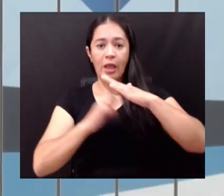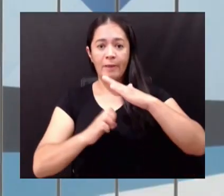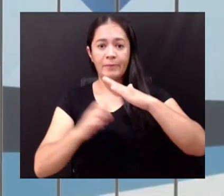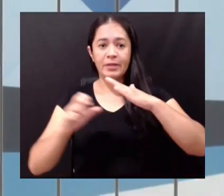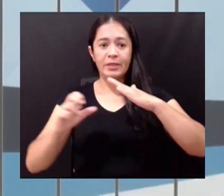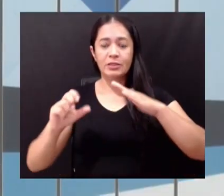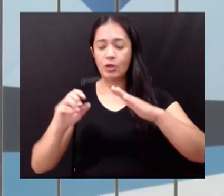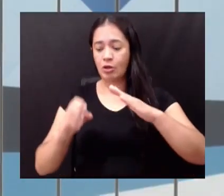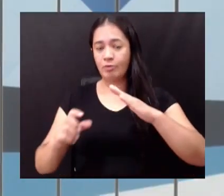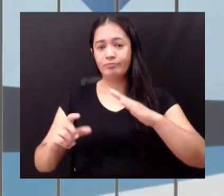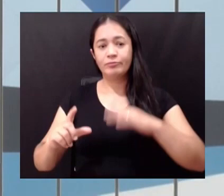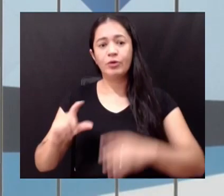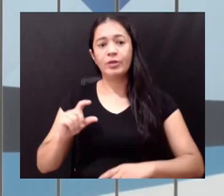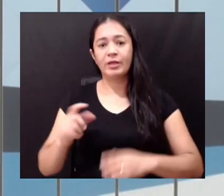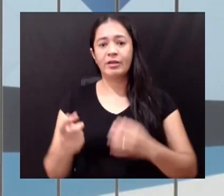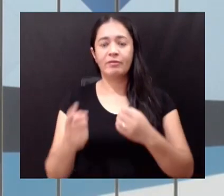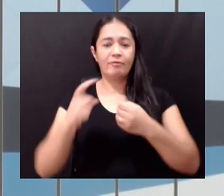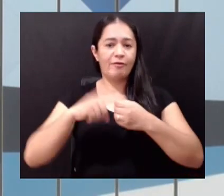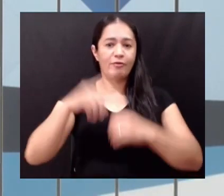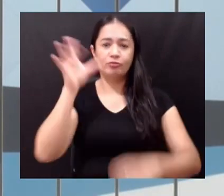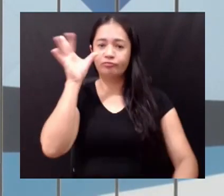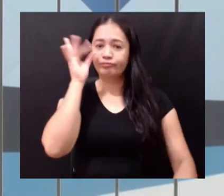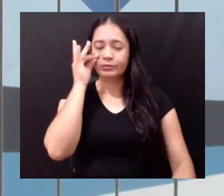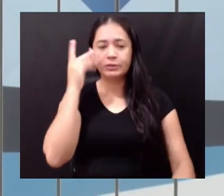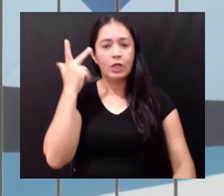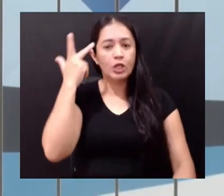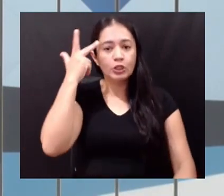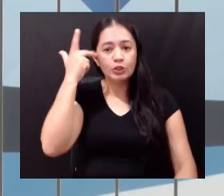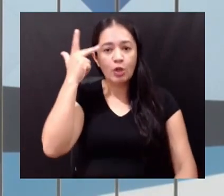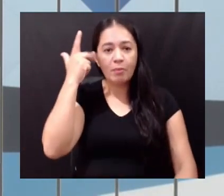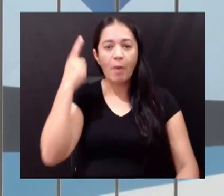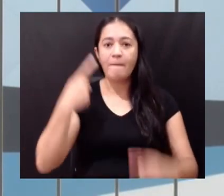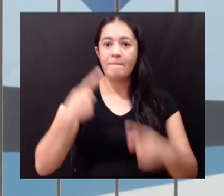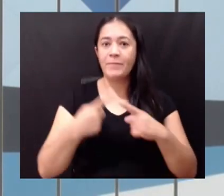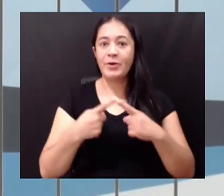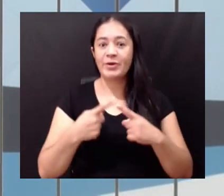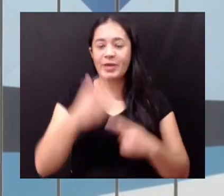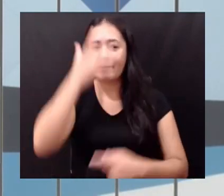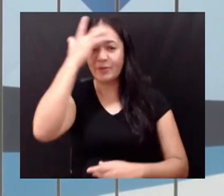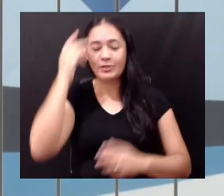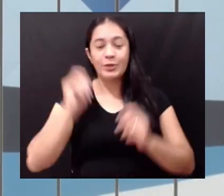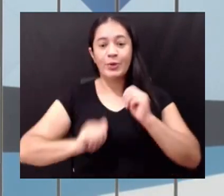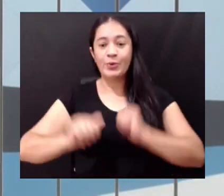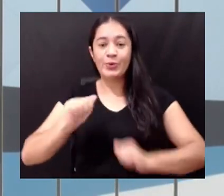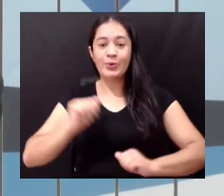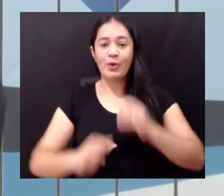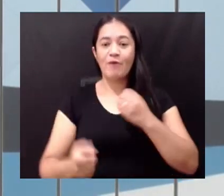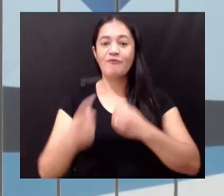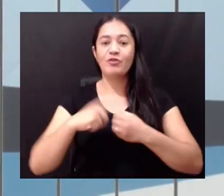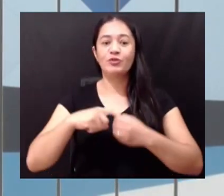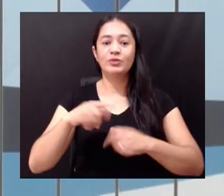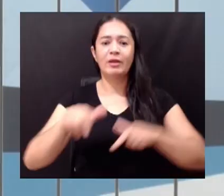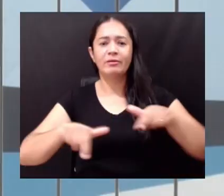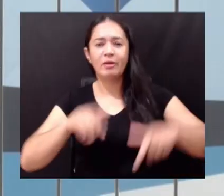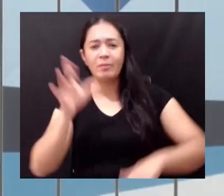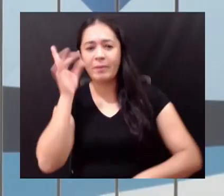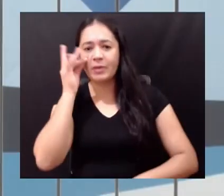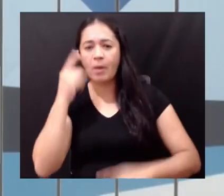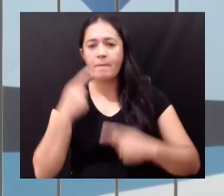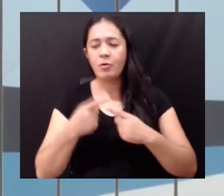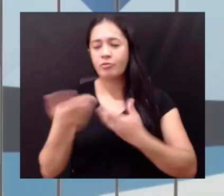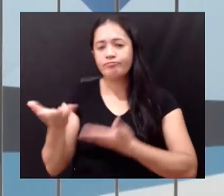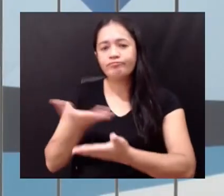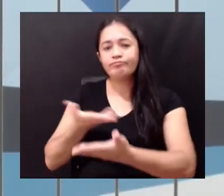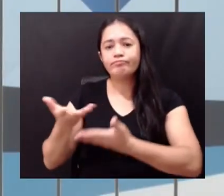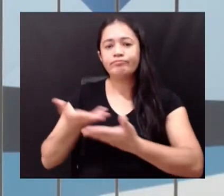muito bem, né, porque as pessoas estavam ansiosas por voltar a trabalhar presencialmente, porque querem trocar, porque querem ter um ambiente mais tranquilo para trabalhar